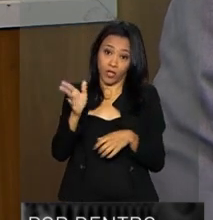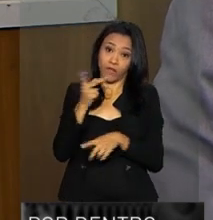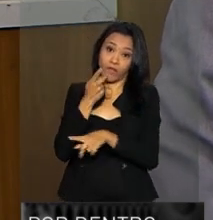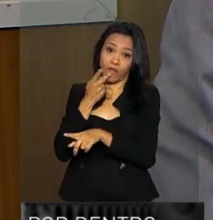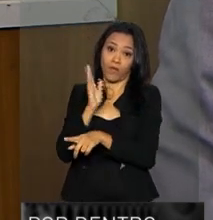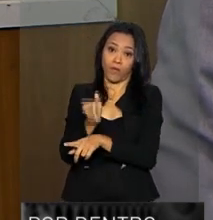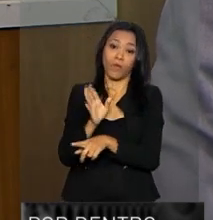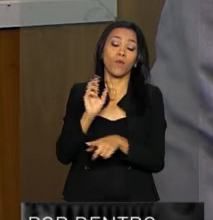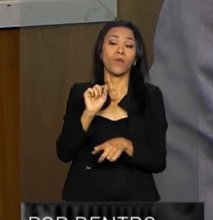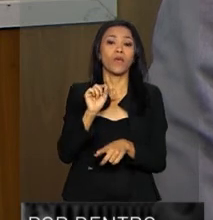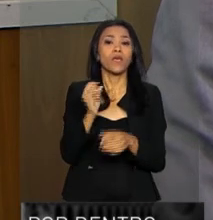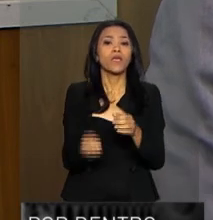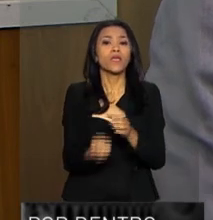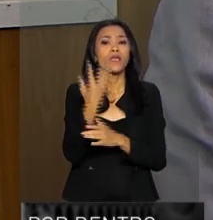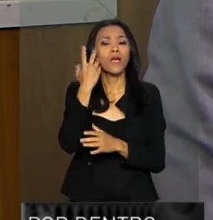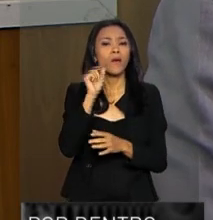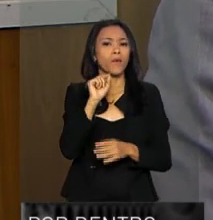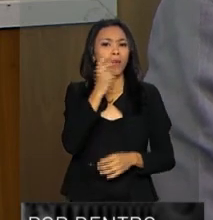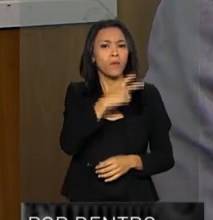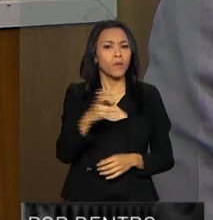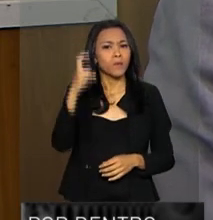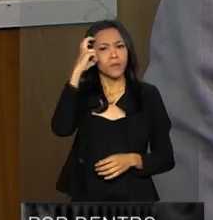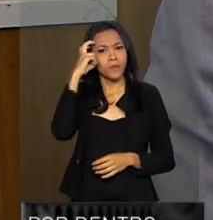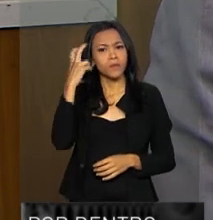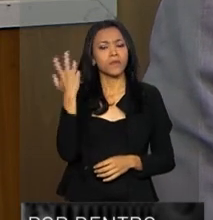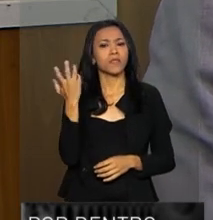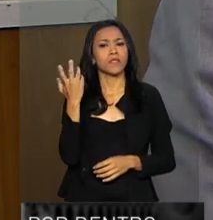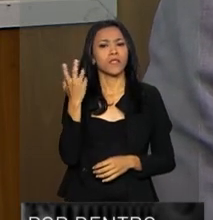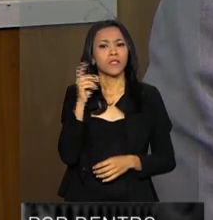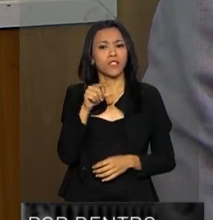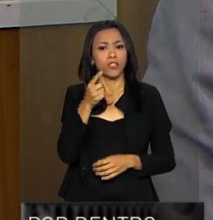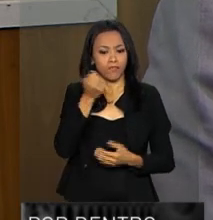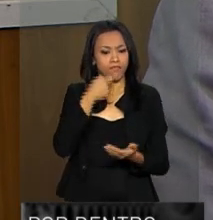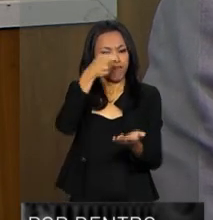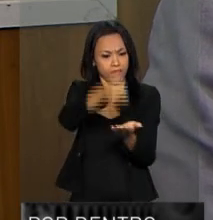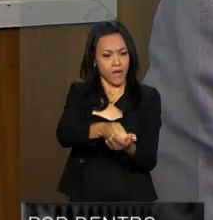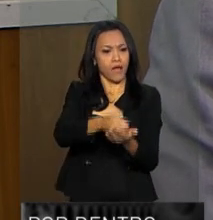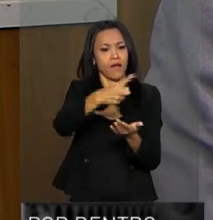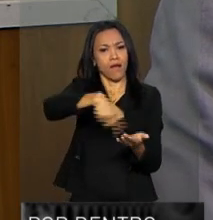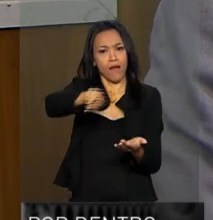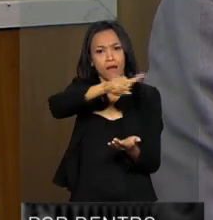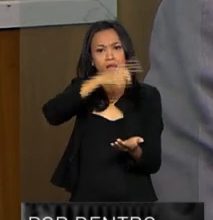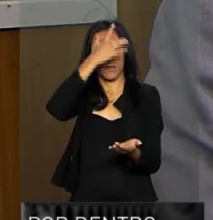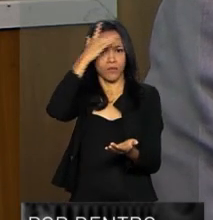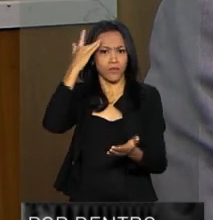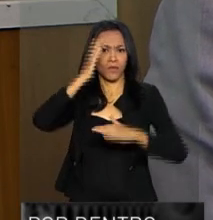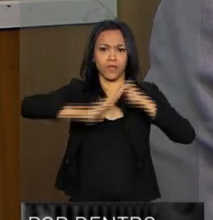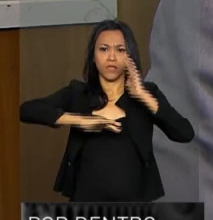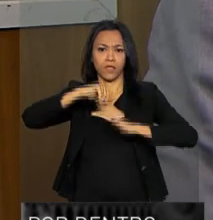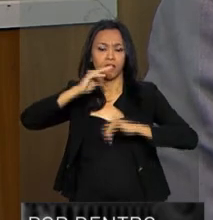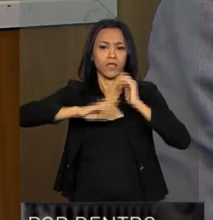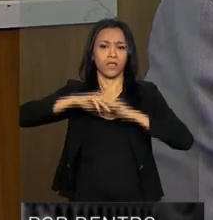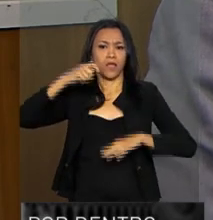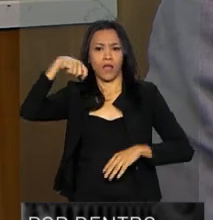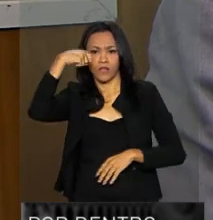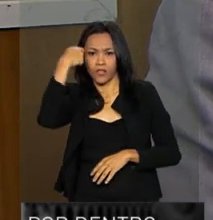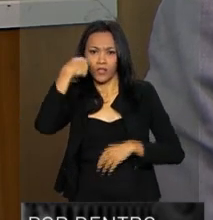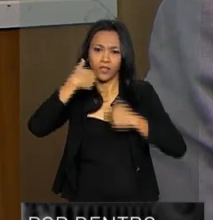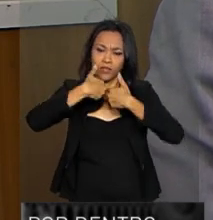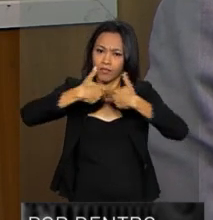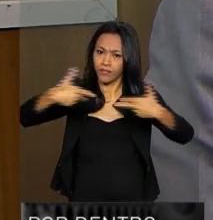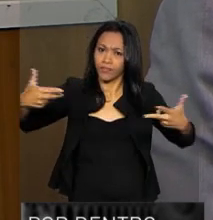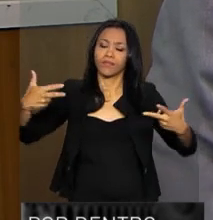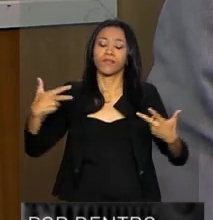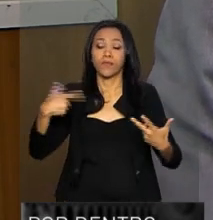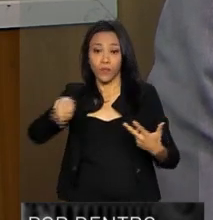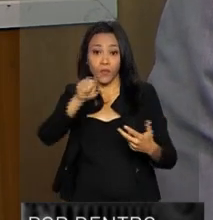cultura de remuneração é dos nossos artistas criadores é ter por aquilo que eles fazem agora